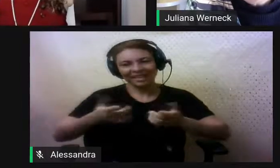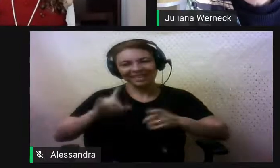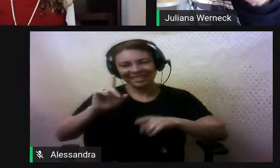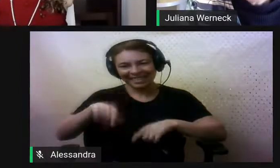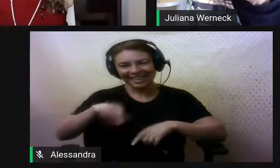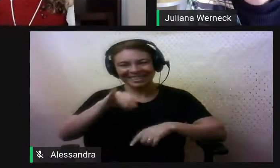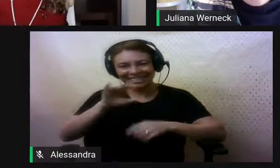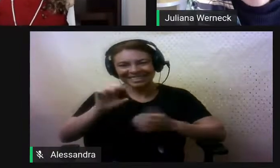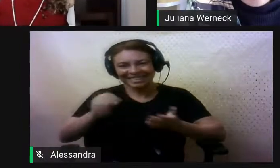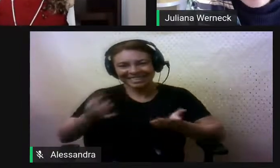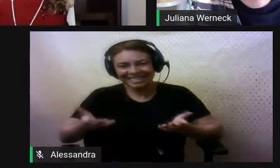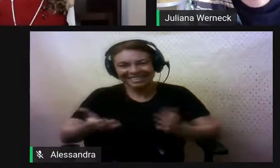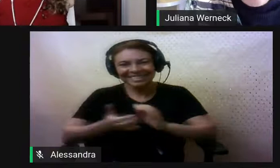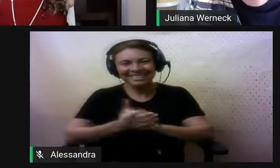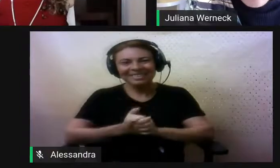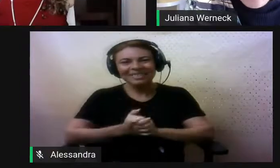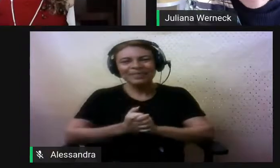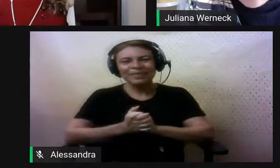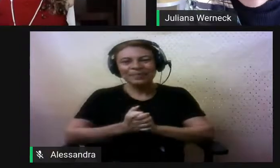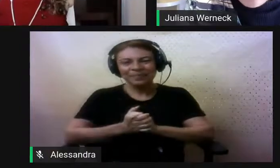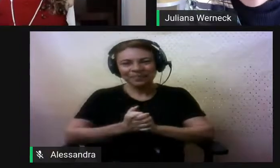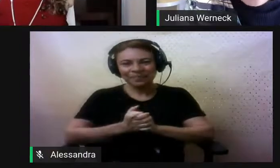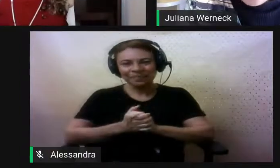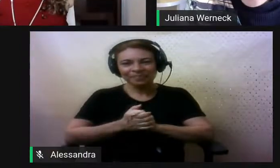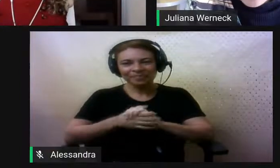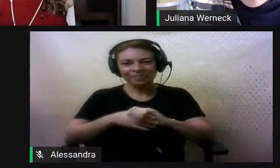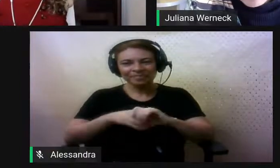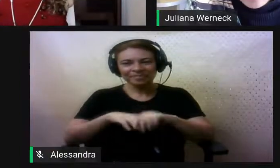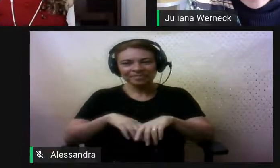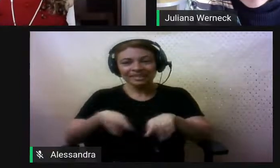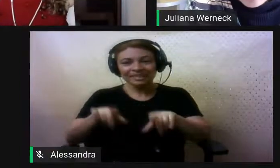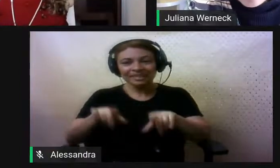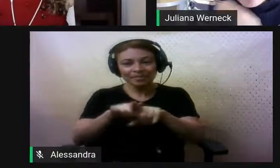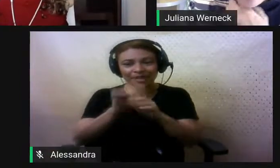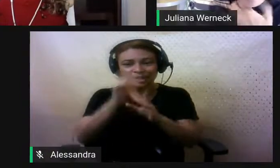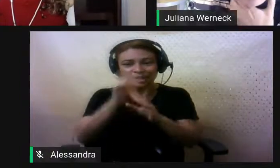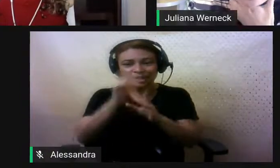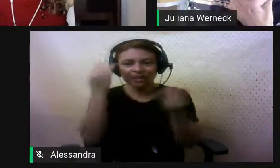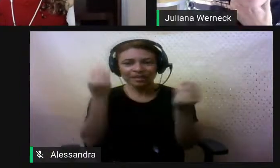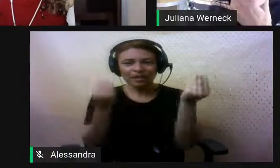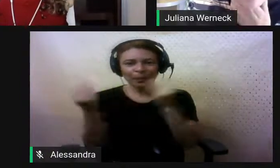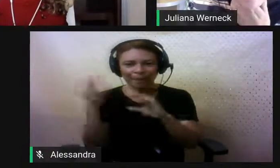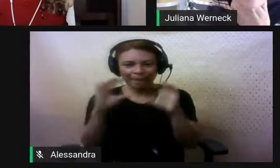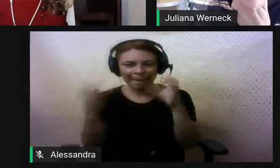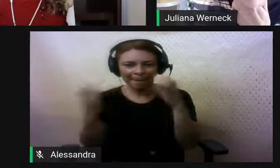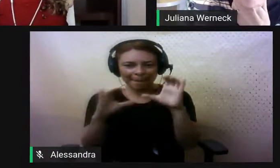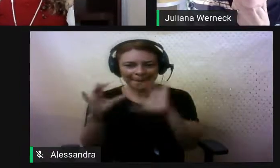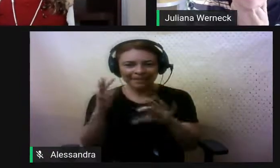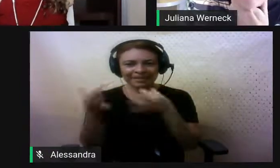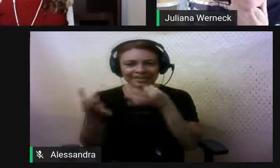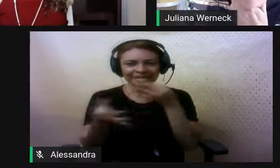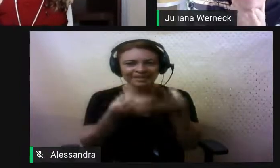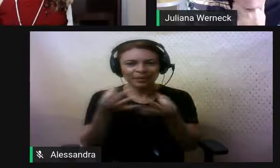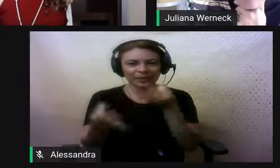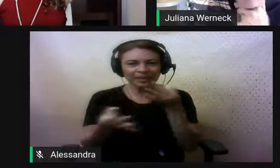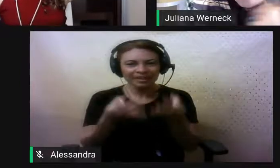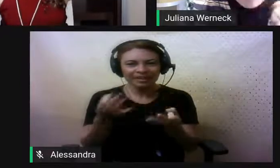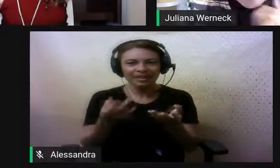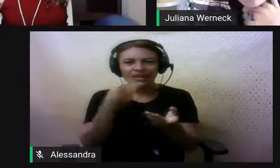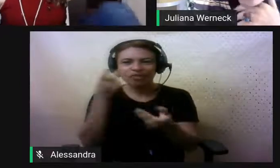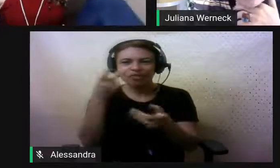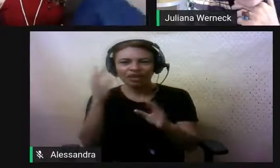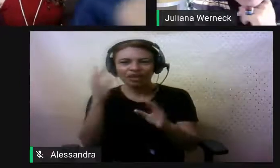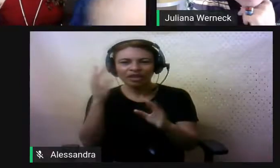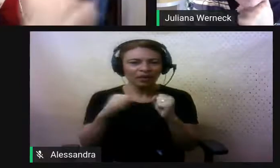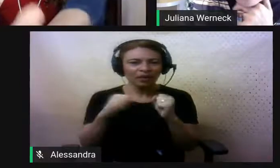isso. Eu vou aqui né, as pessoas estão, né, colocando alguns comentários, né, falando da sua